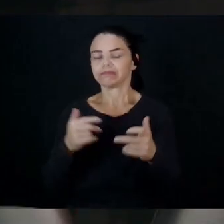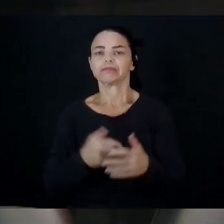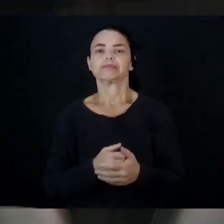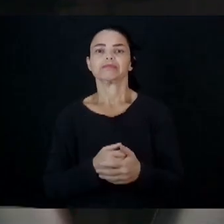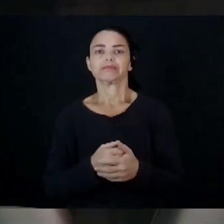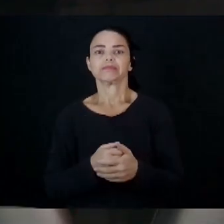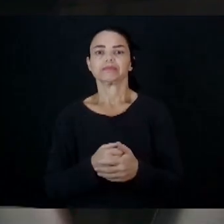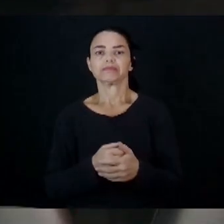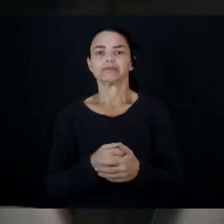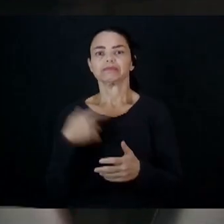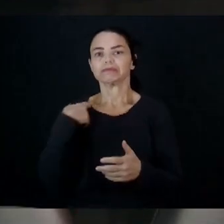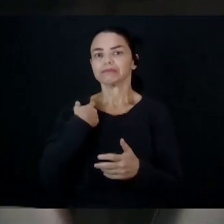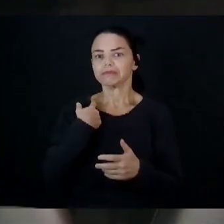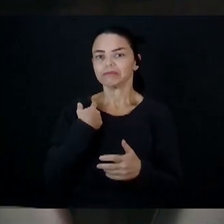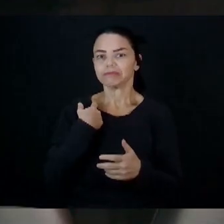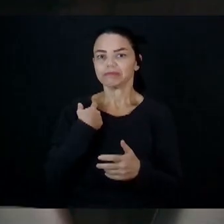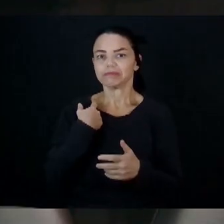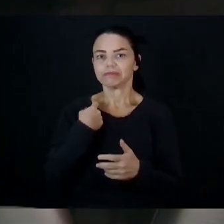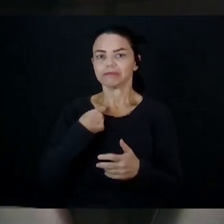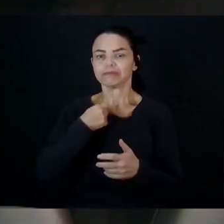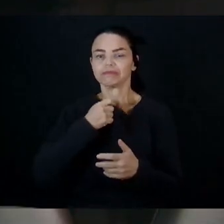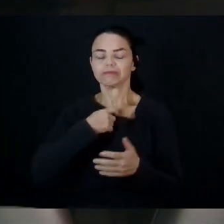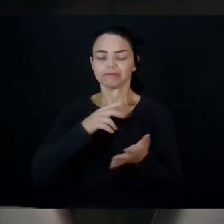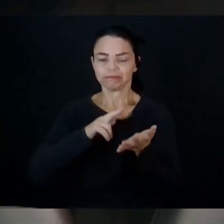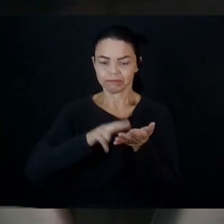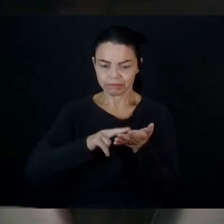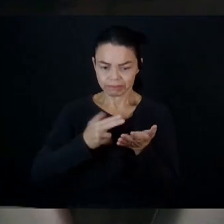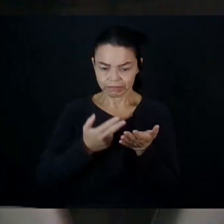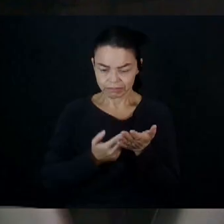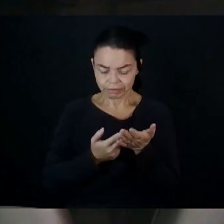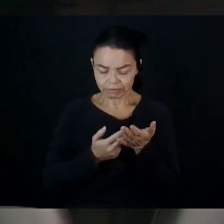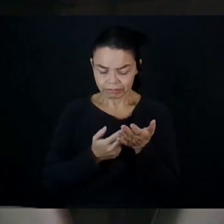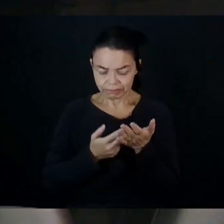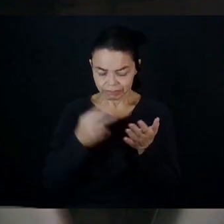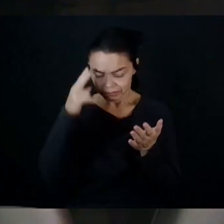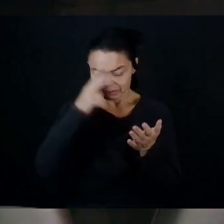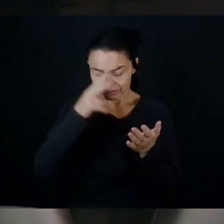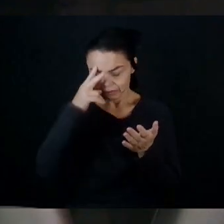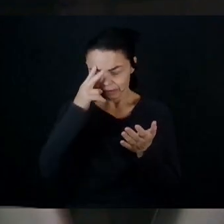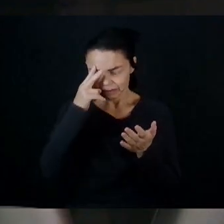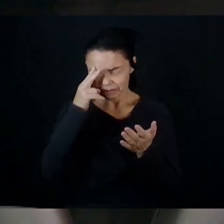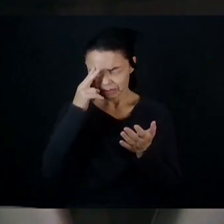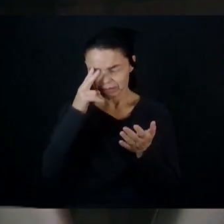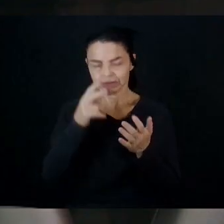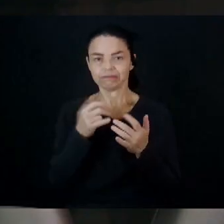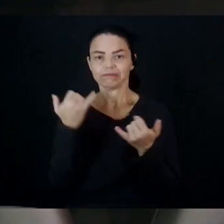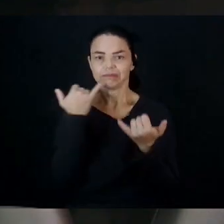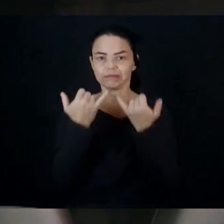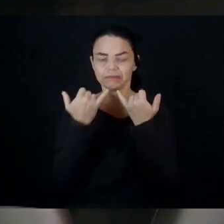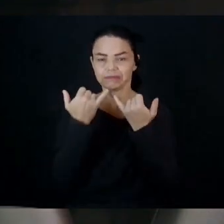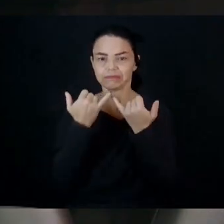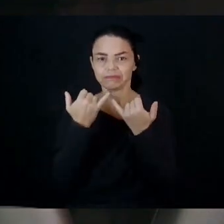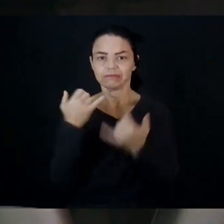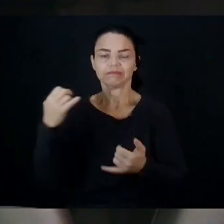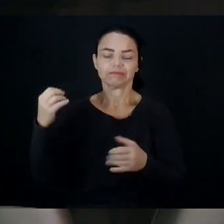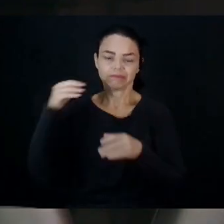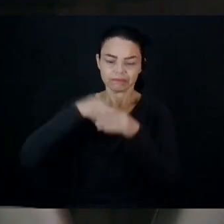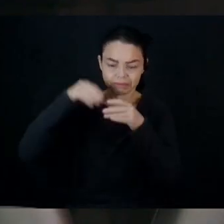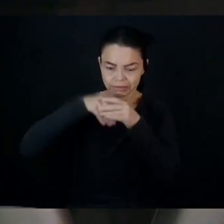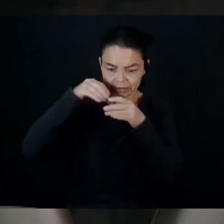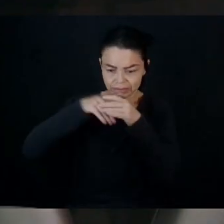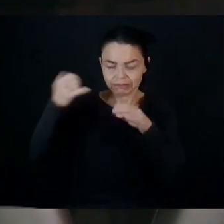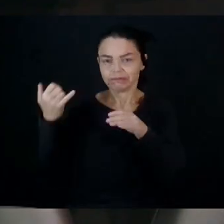a gente reinterpreta aquela situação e pode colocar até informações novas que não